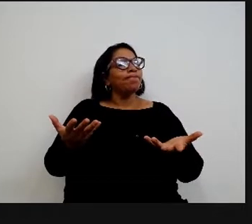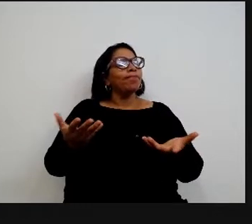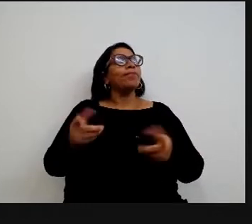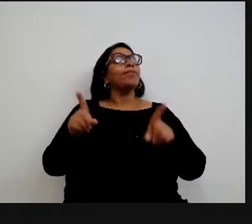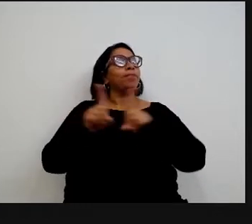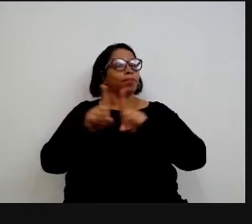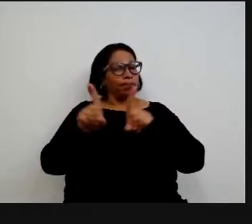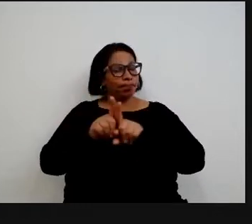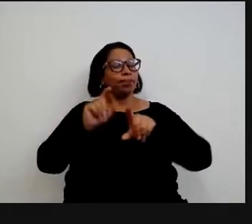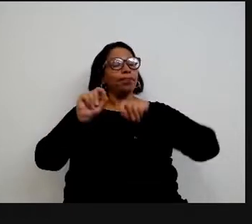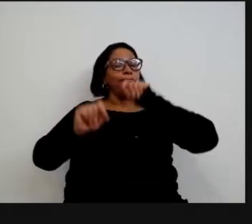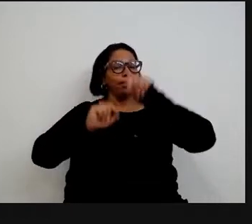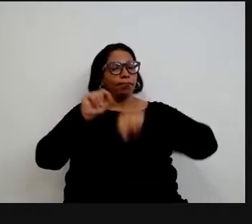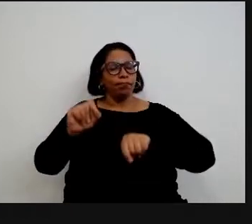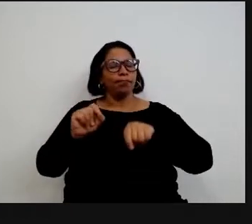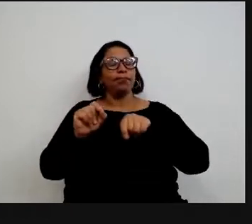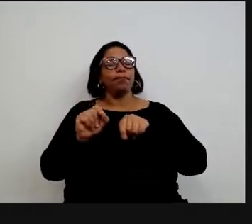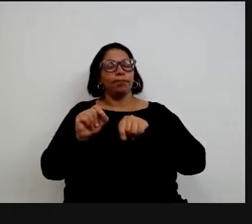E também